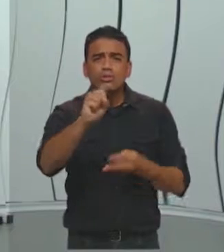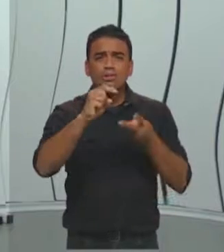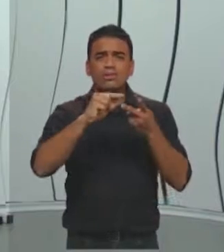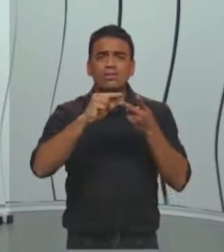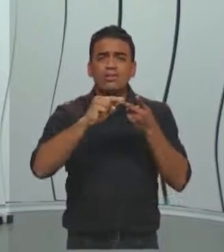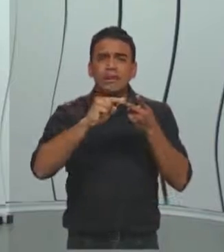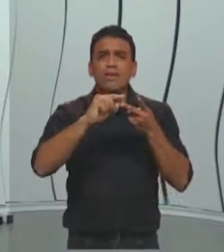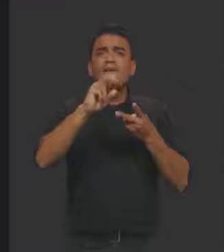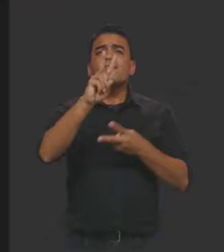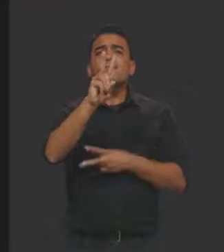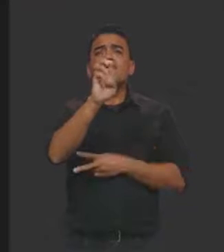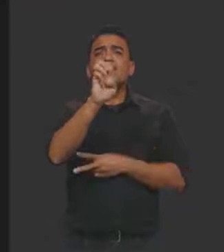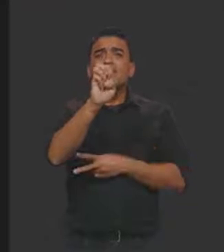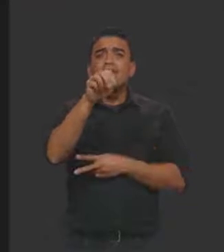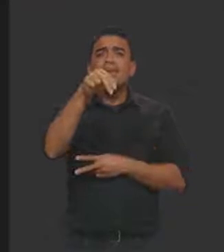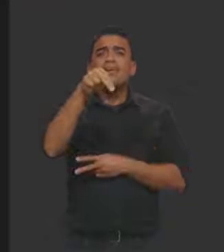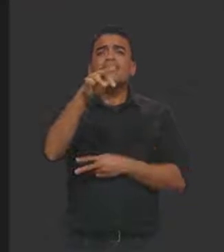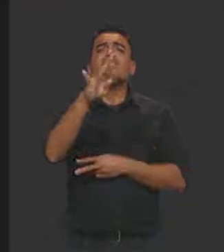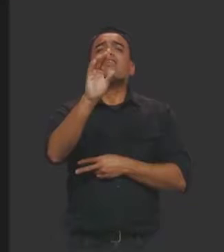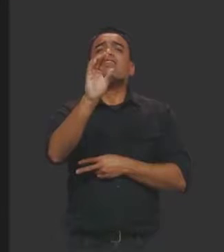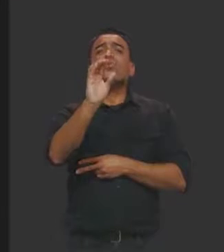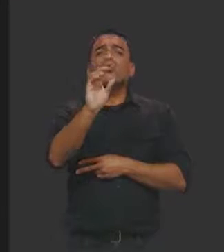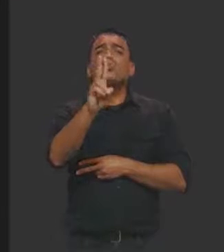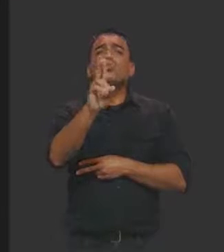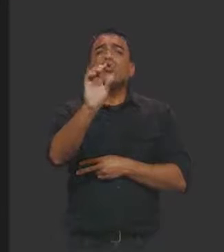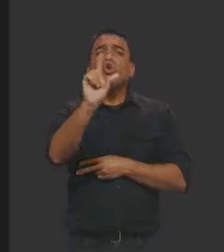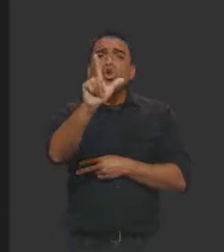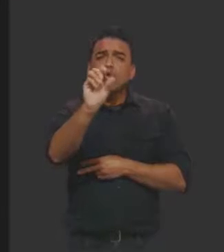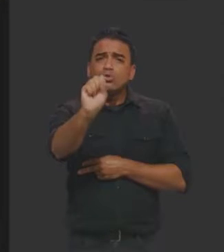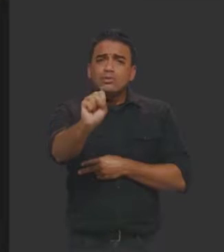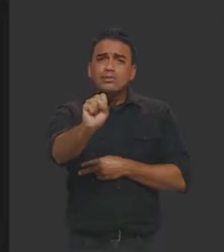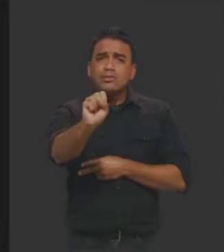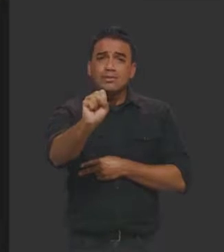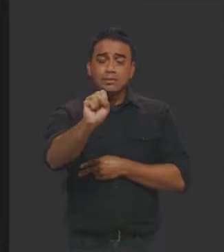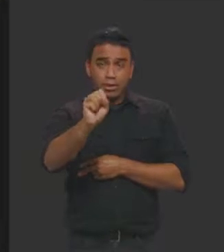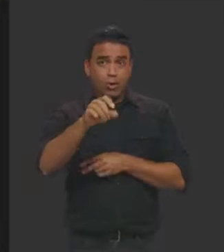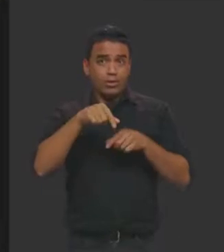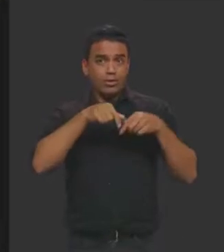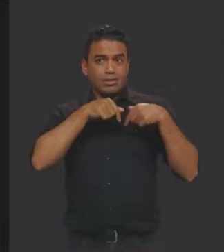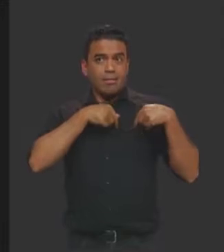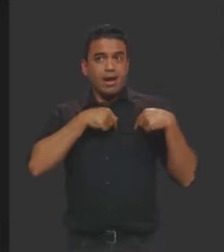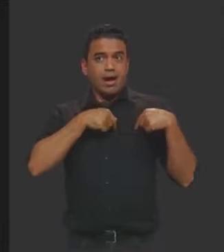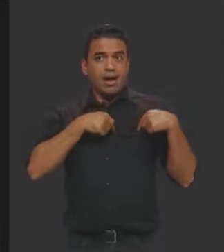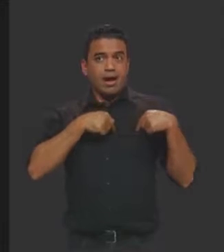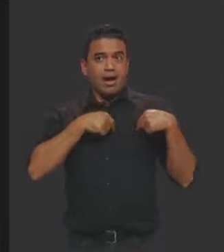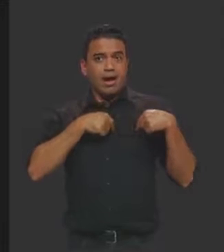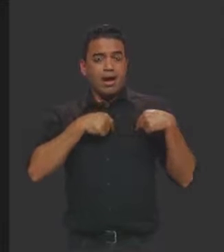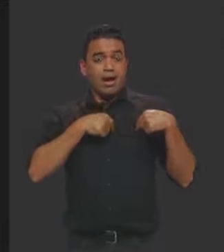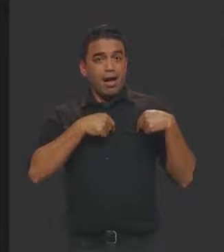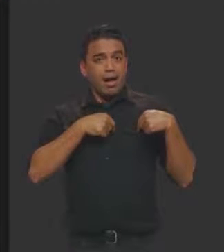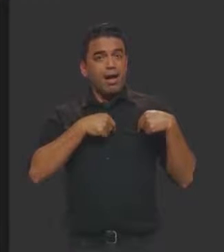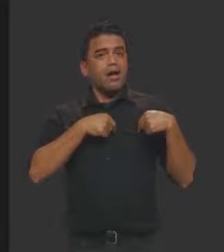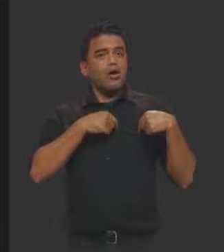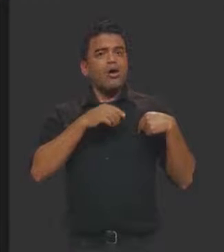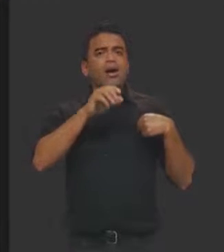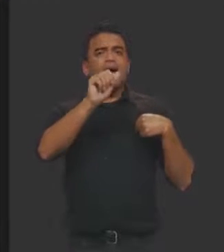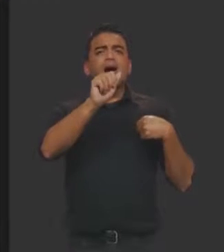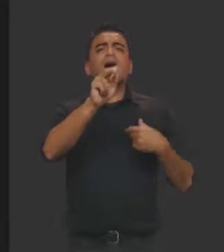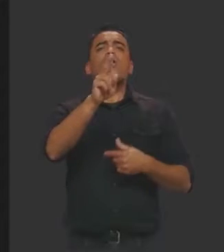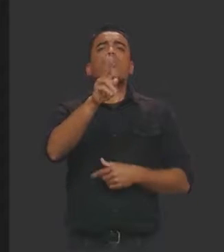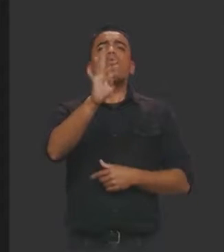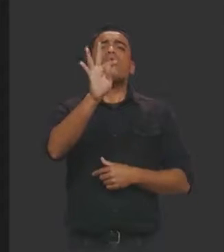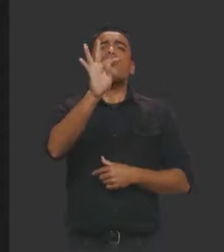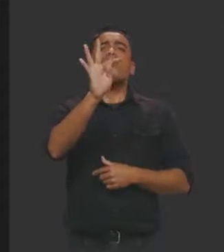ventrículos. Essa parte mais de cima do coração a gente chama de aurículas. Essa parte mais